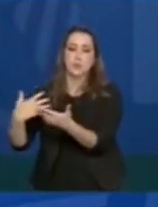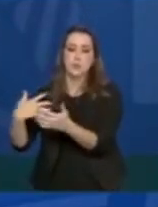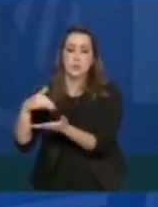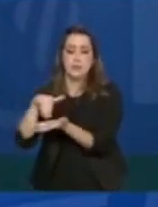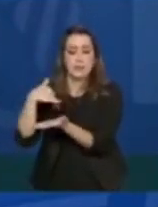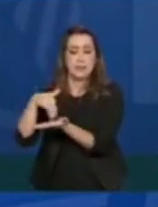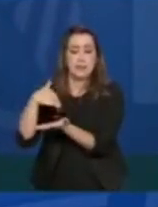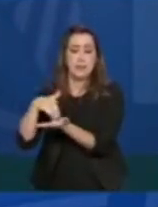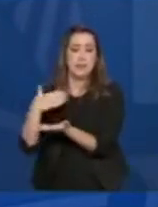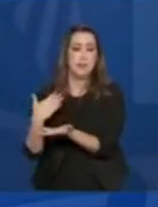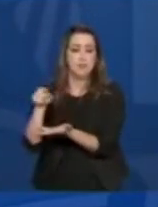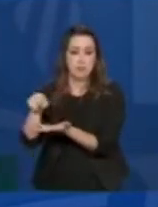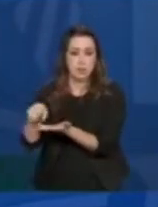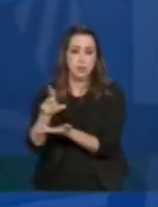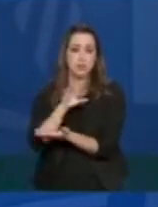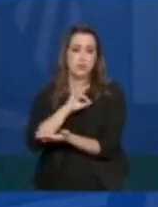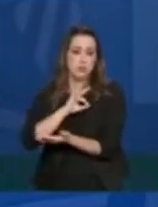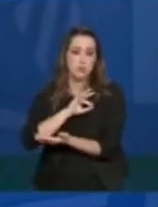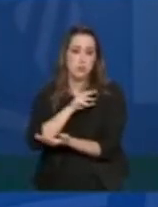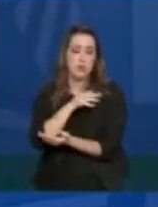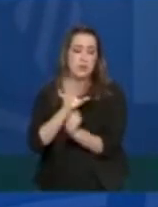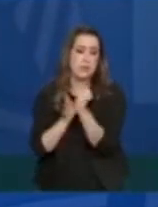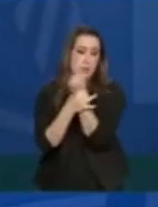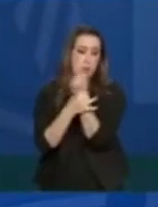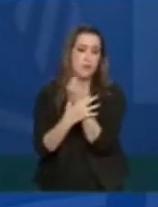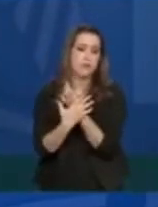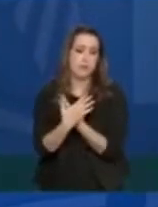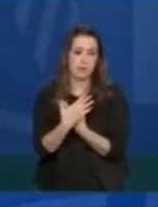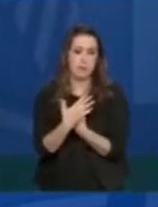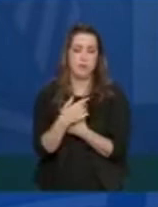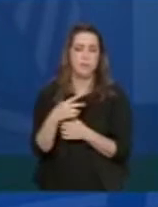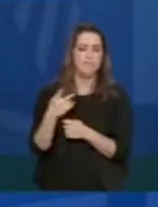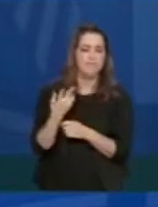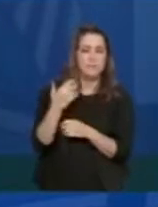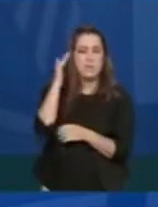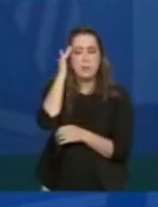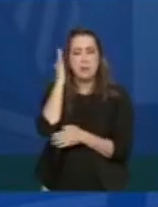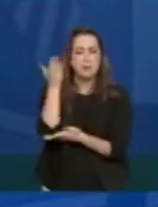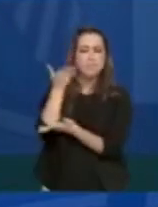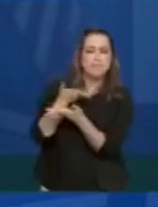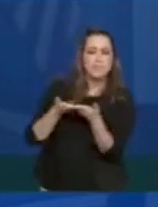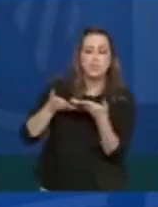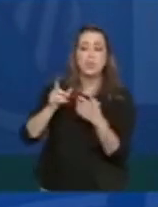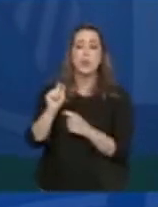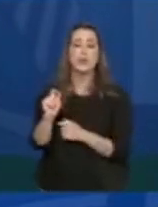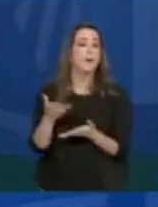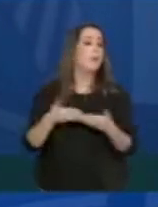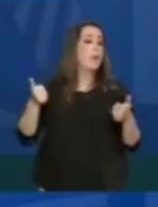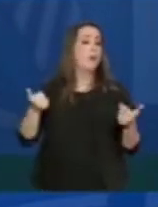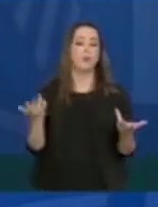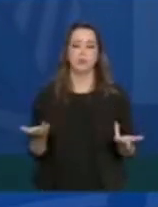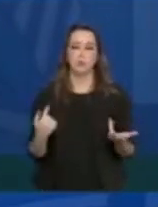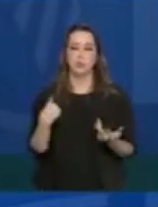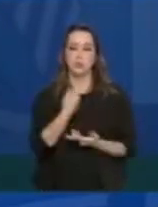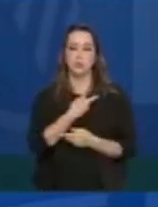para buscar compreender qual o melhor modelo. Se nós devemos